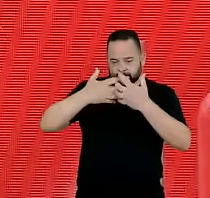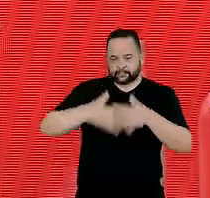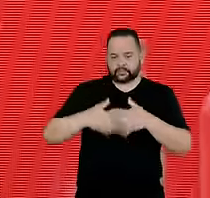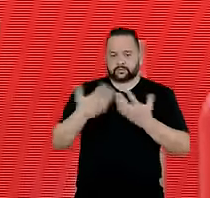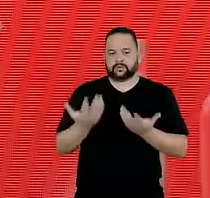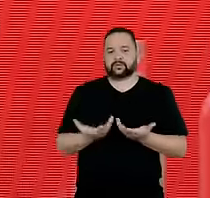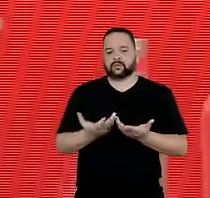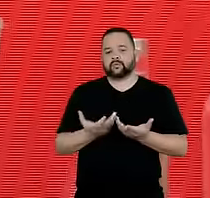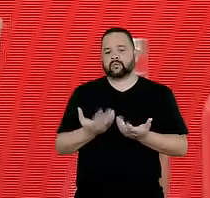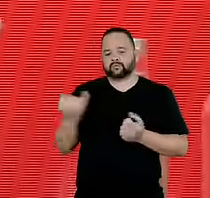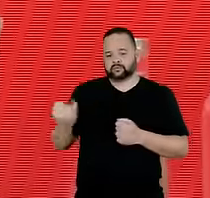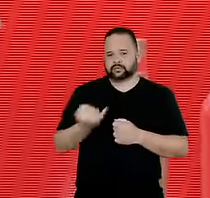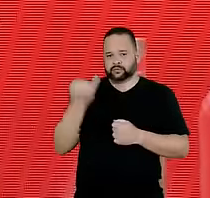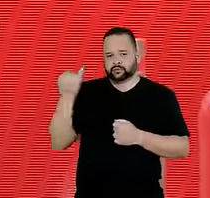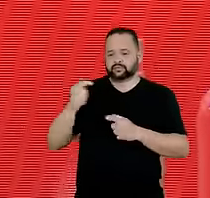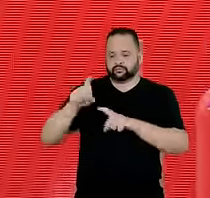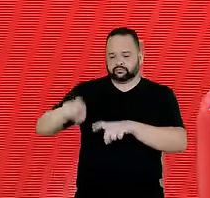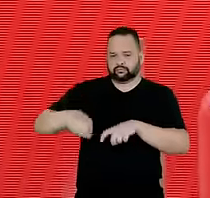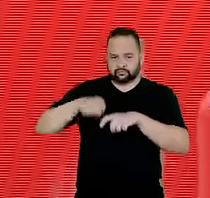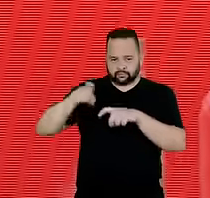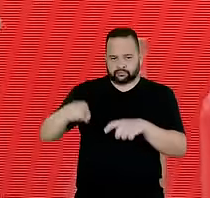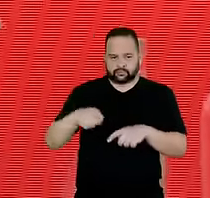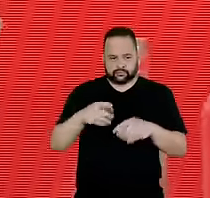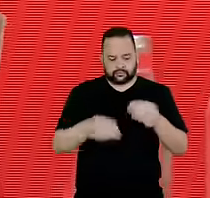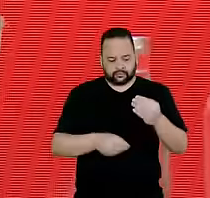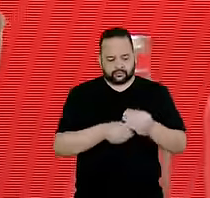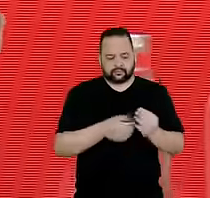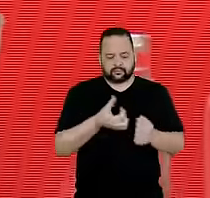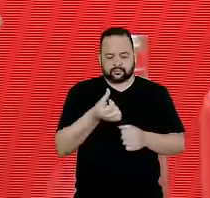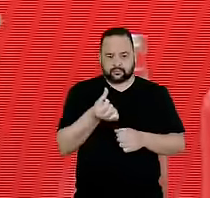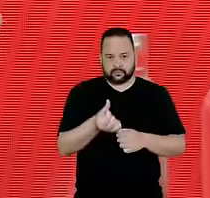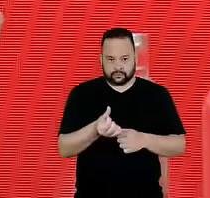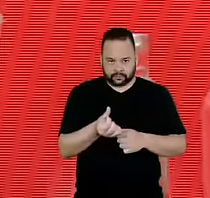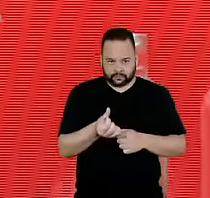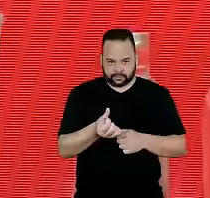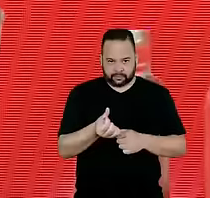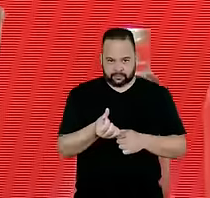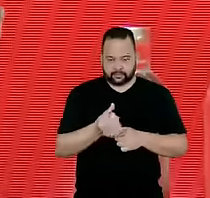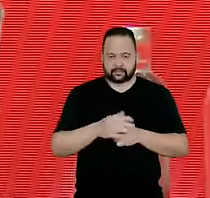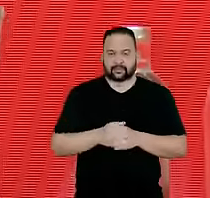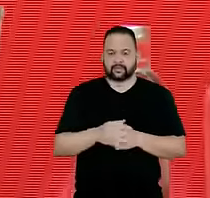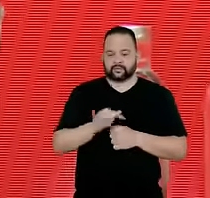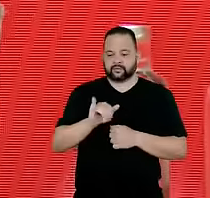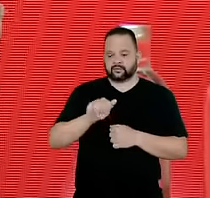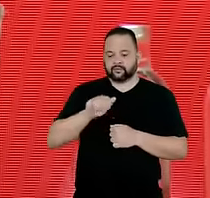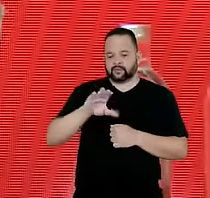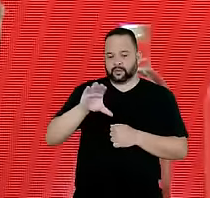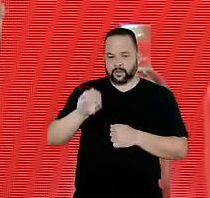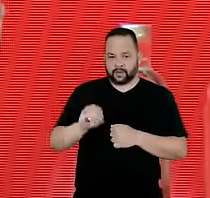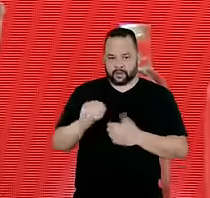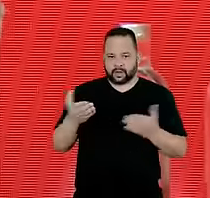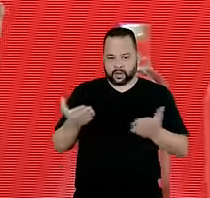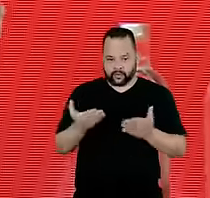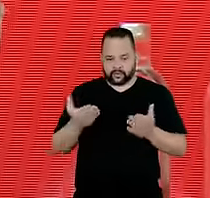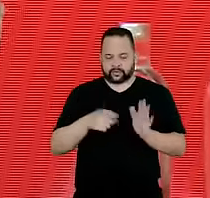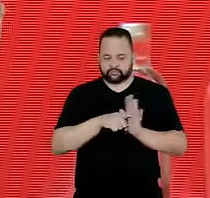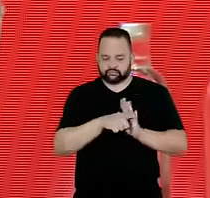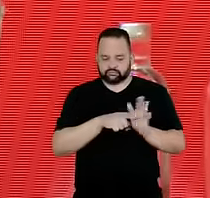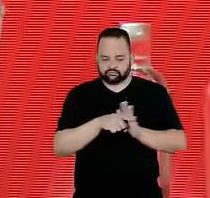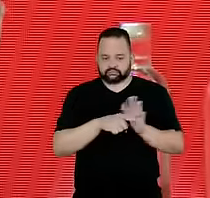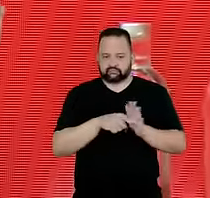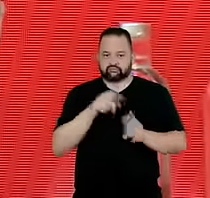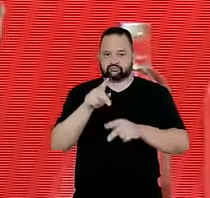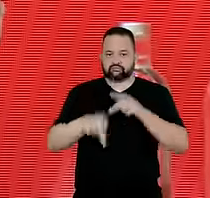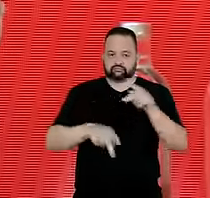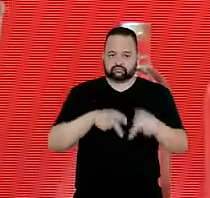agronegócio o anexo 6 que é o anexo do fiagro que agora foi submetido à consulta pública tá ampliando esse espectro